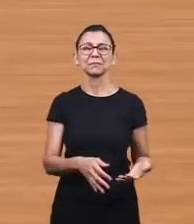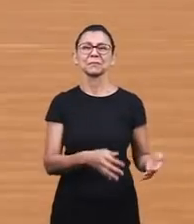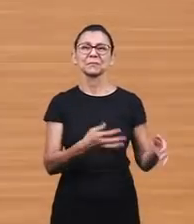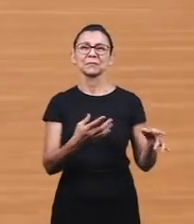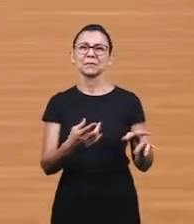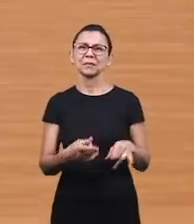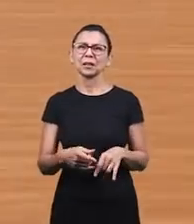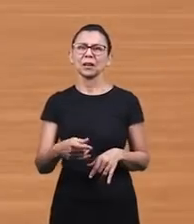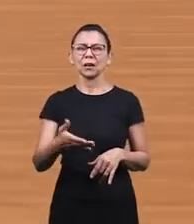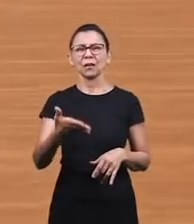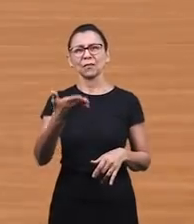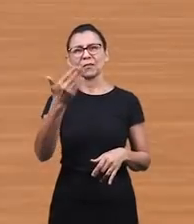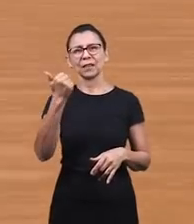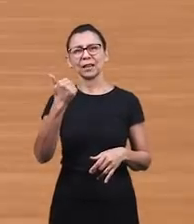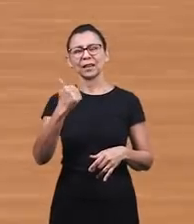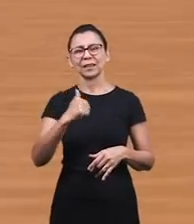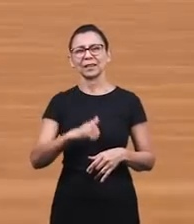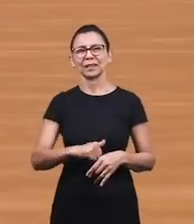Chama, ó